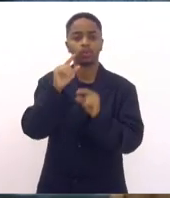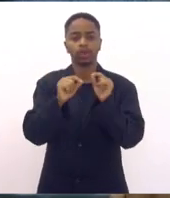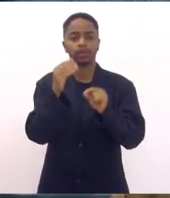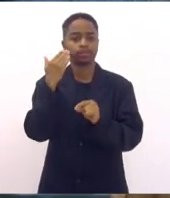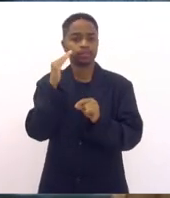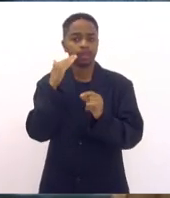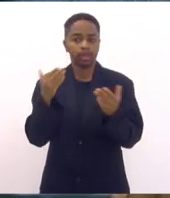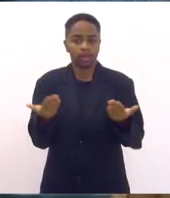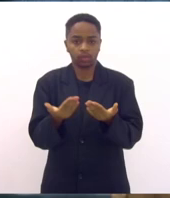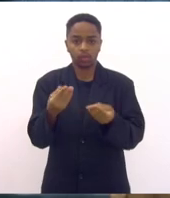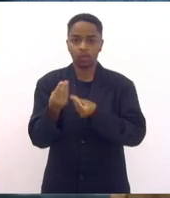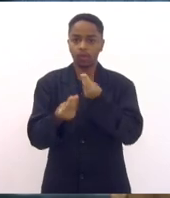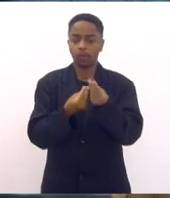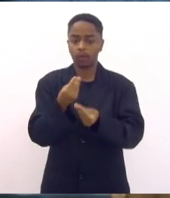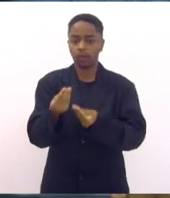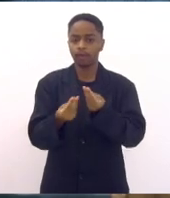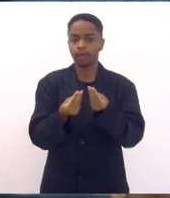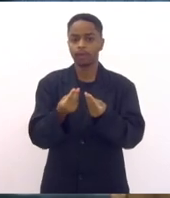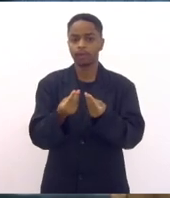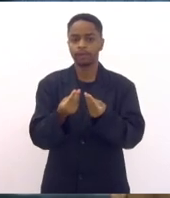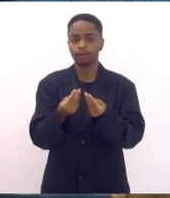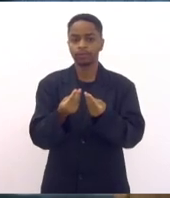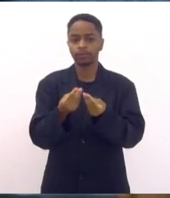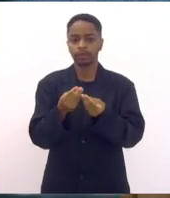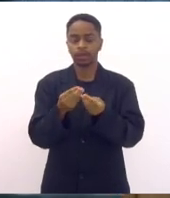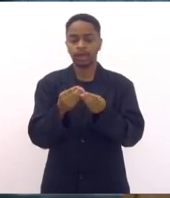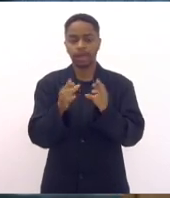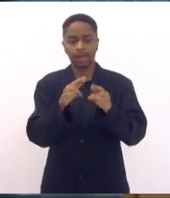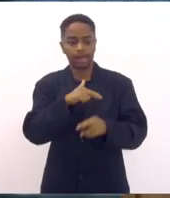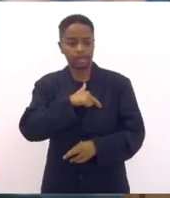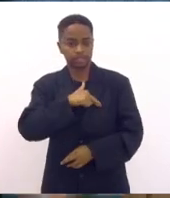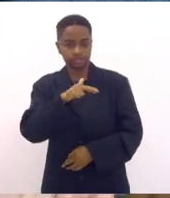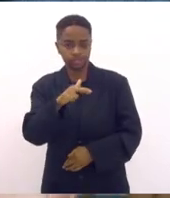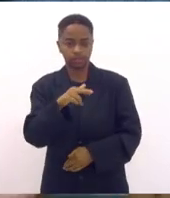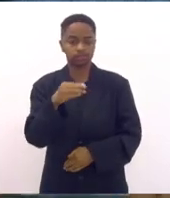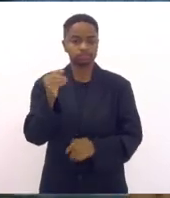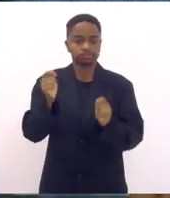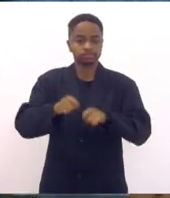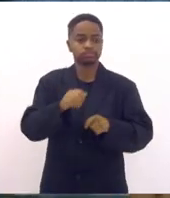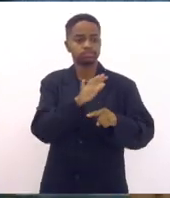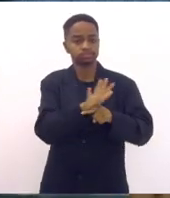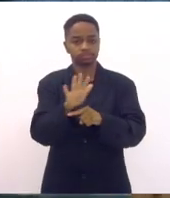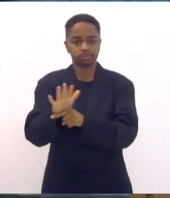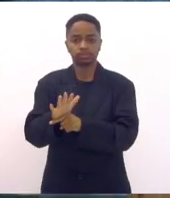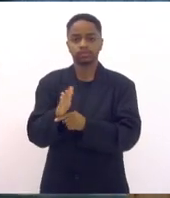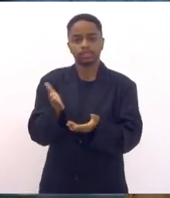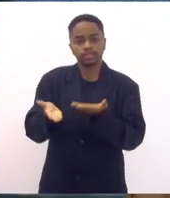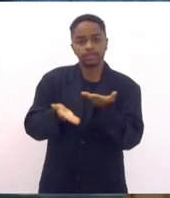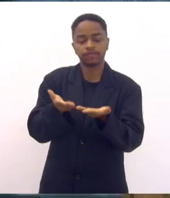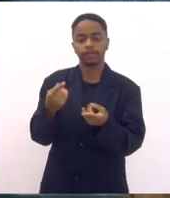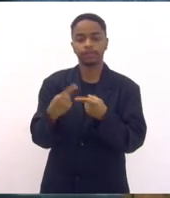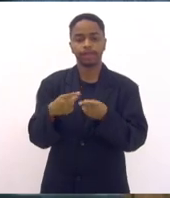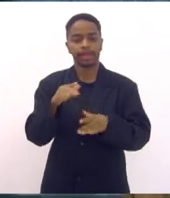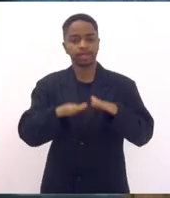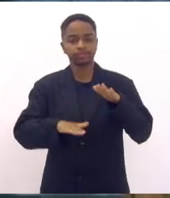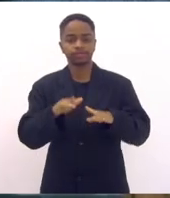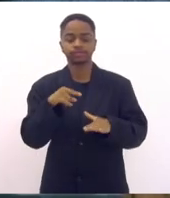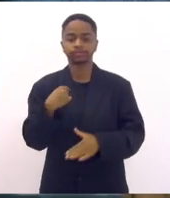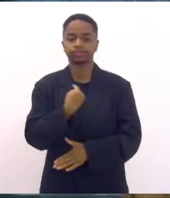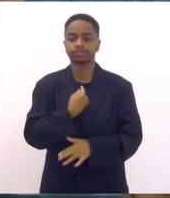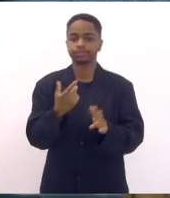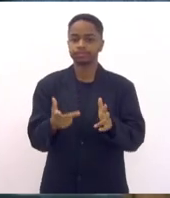hoje da instrumentalização da religião para servir que mu das vezes eh sempre vemos